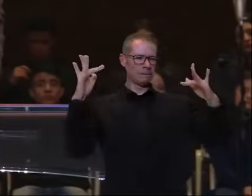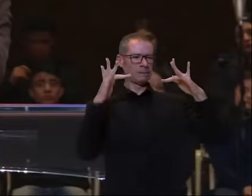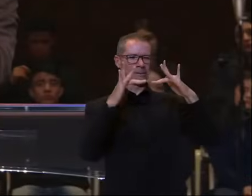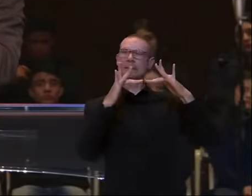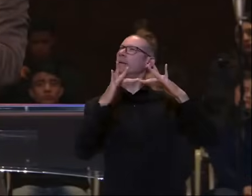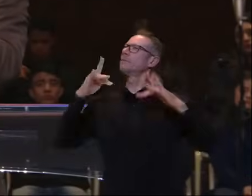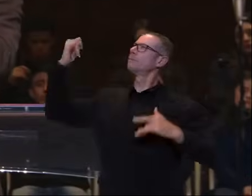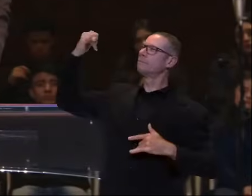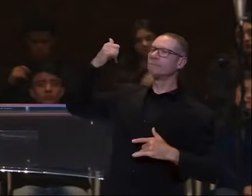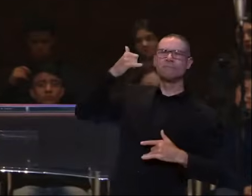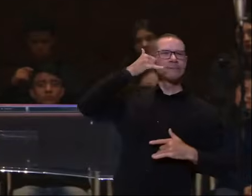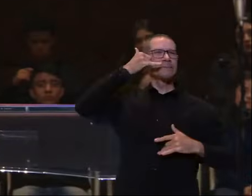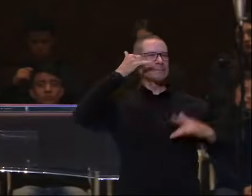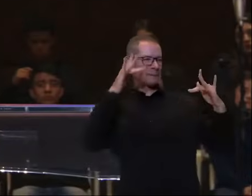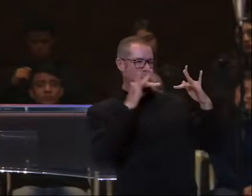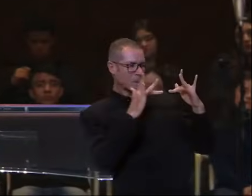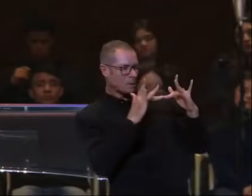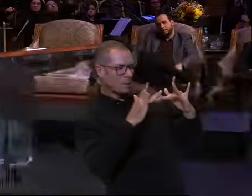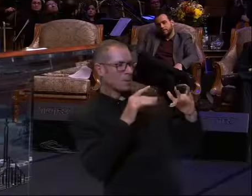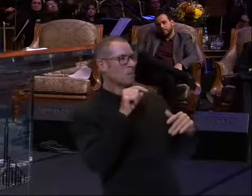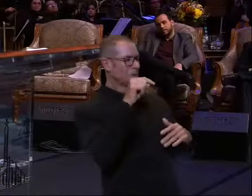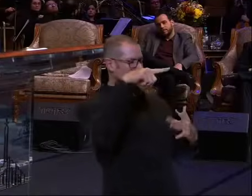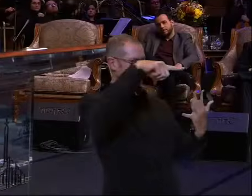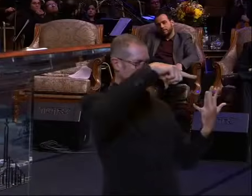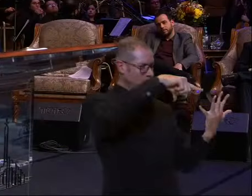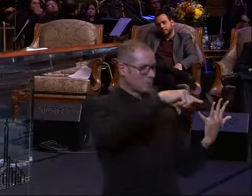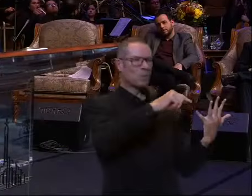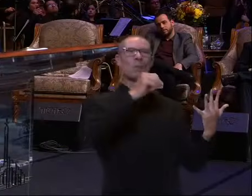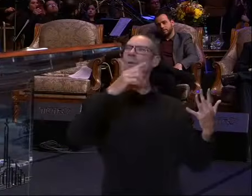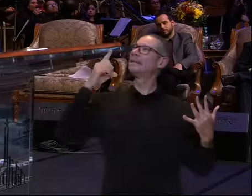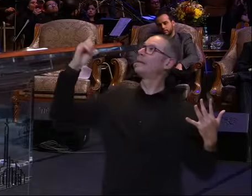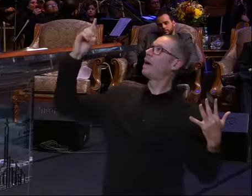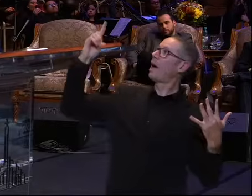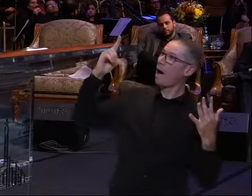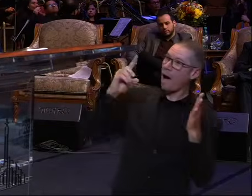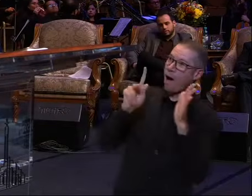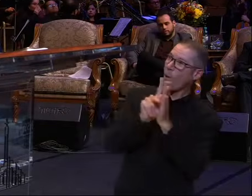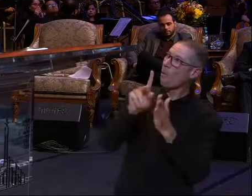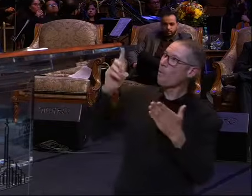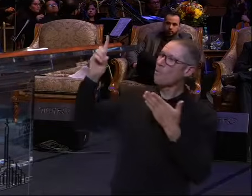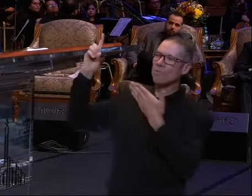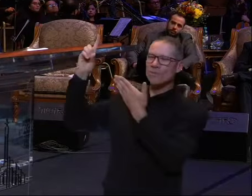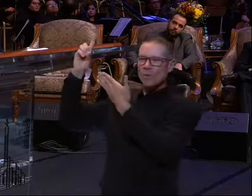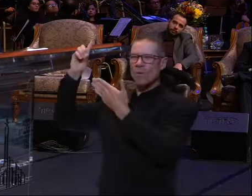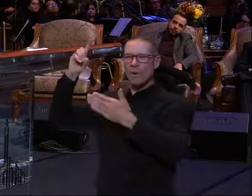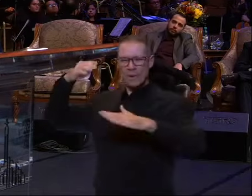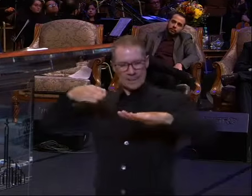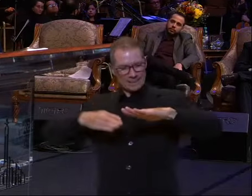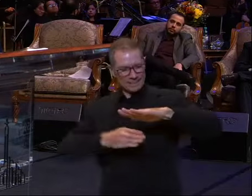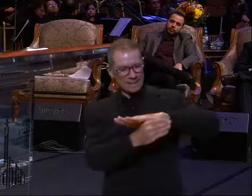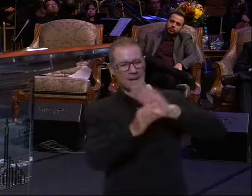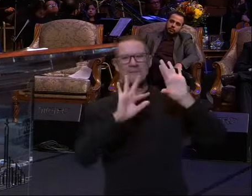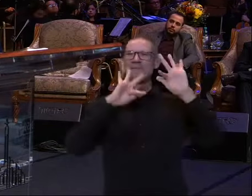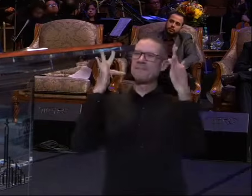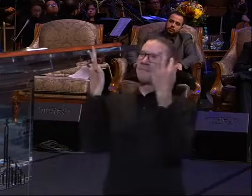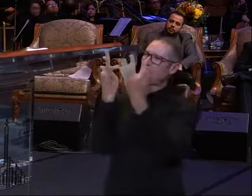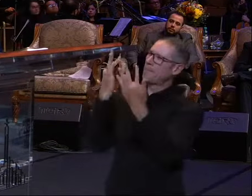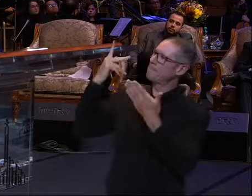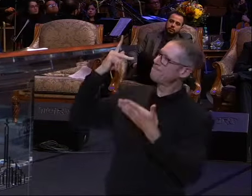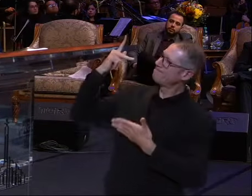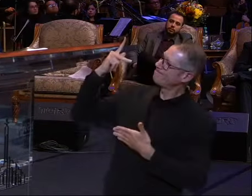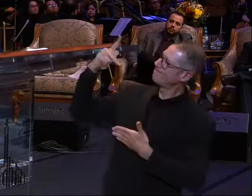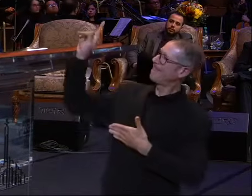do céu. Você foi escolhido por Deus para entrar na família